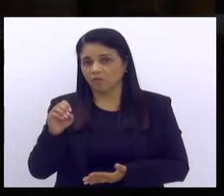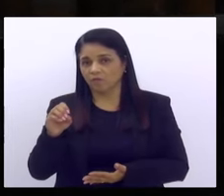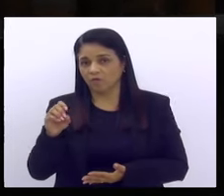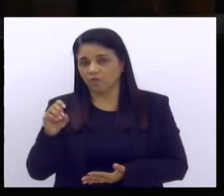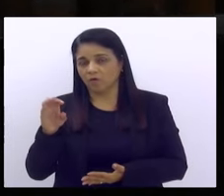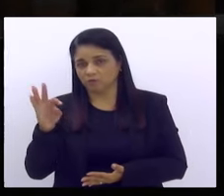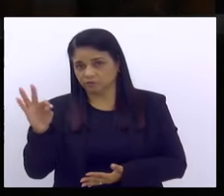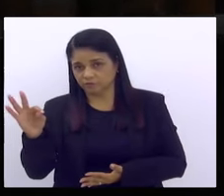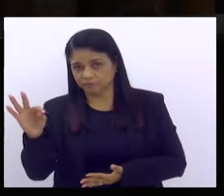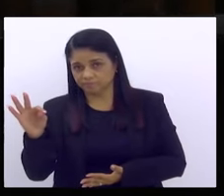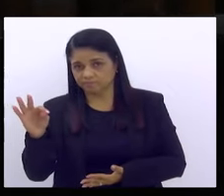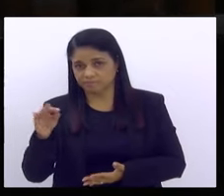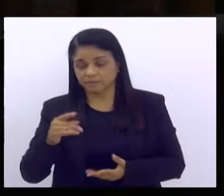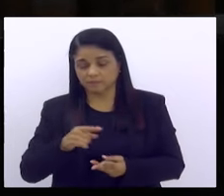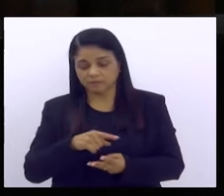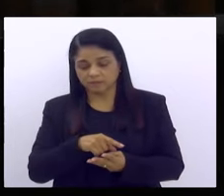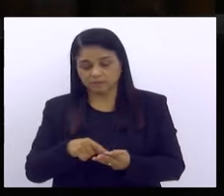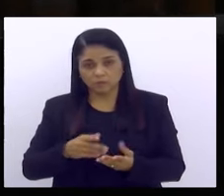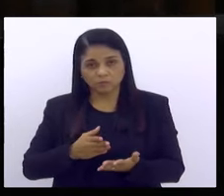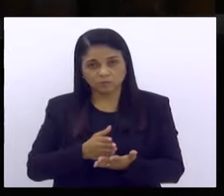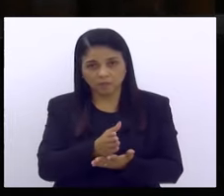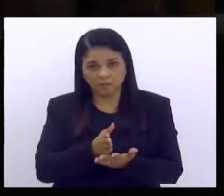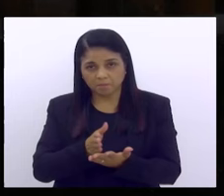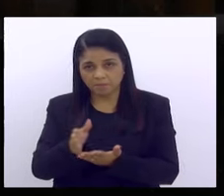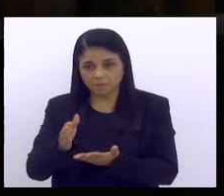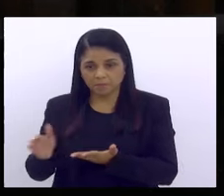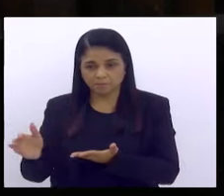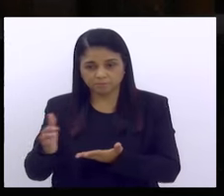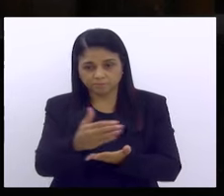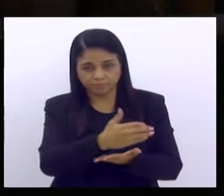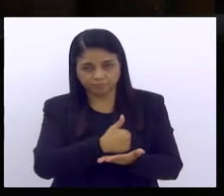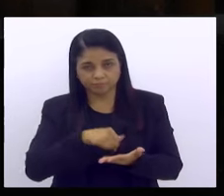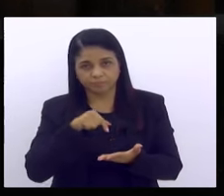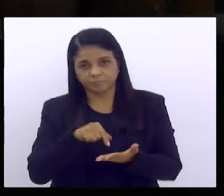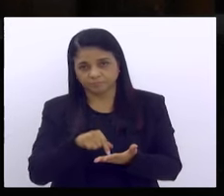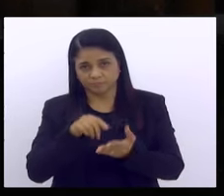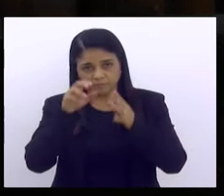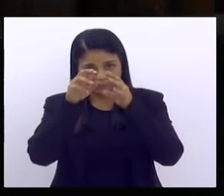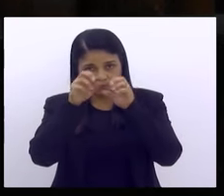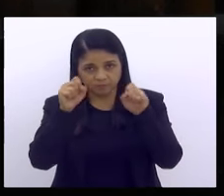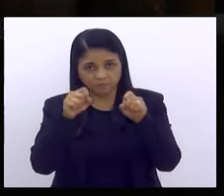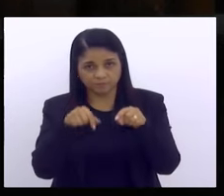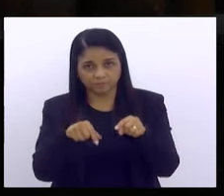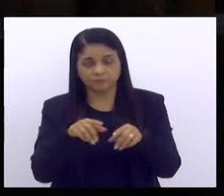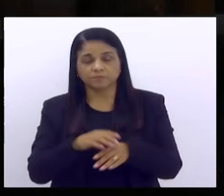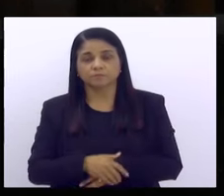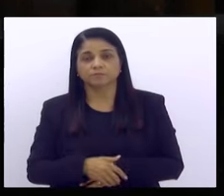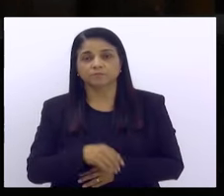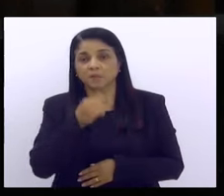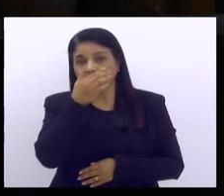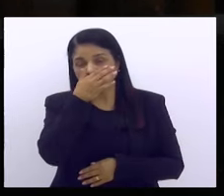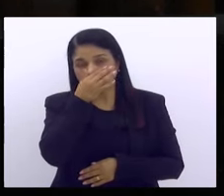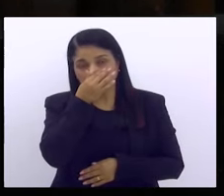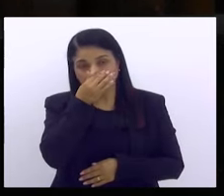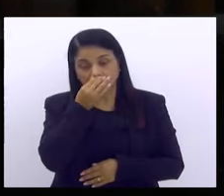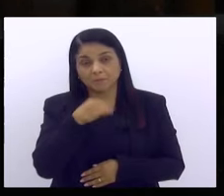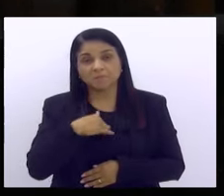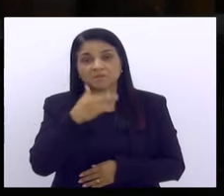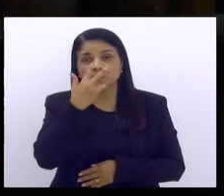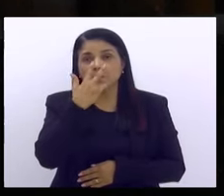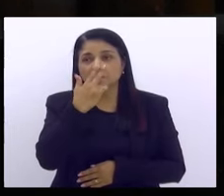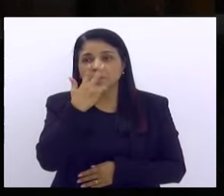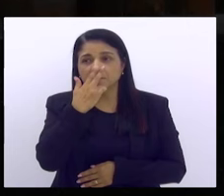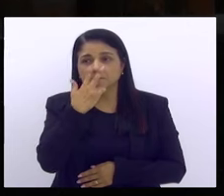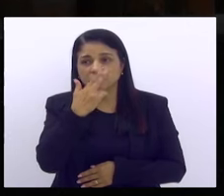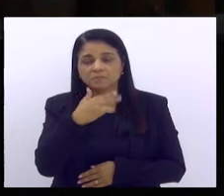Esses são os caminhos da arrecadação tributária. Mas parece que o governo só pensa